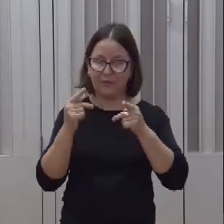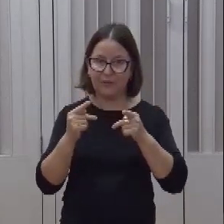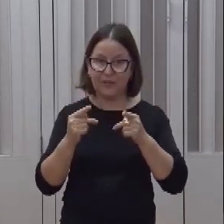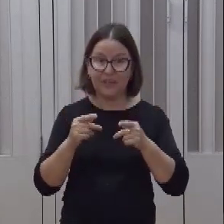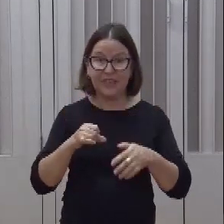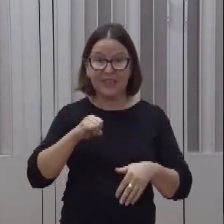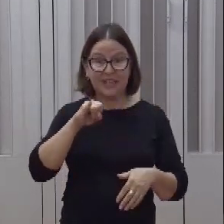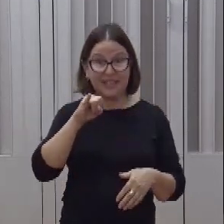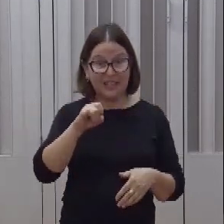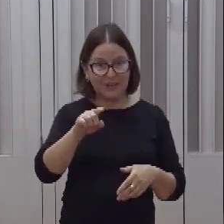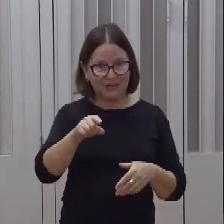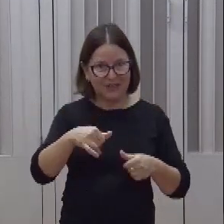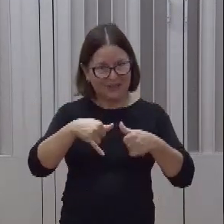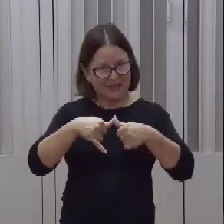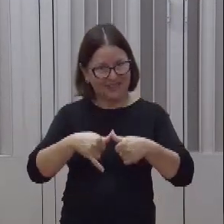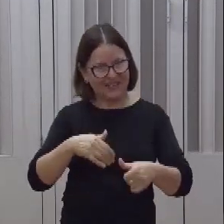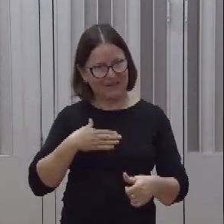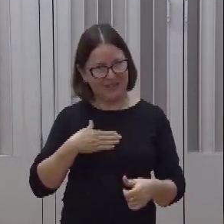minhas palavras